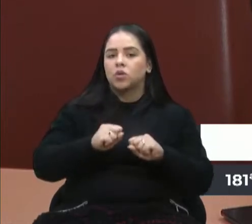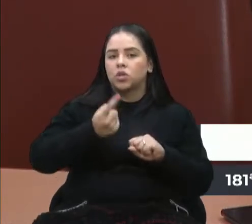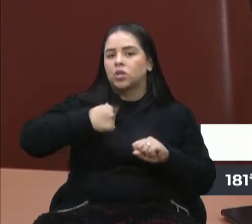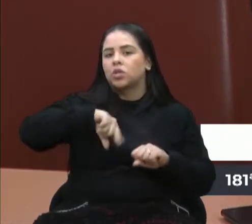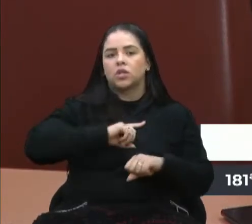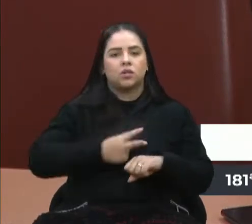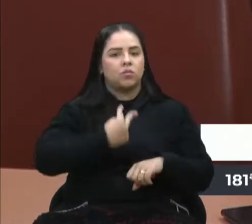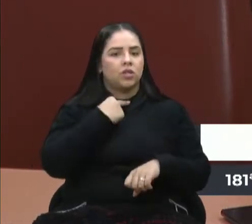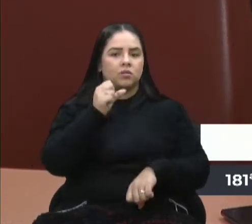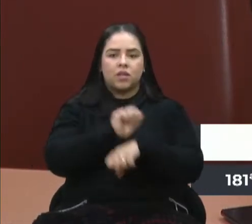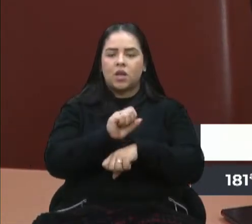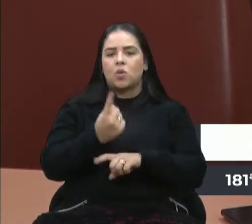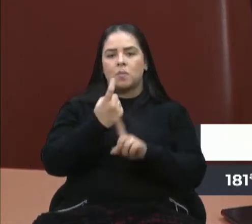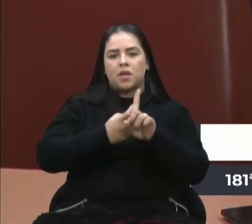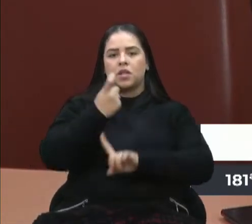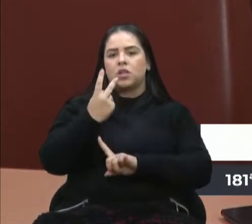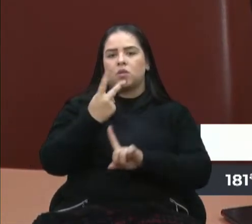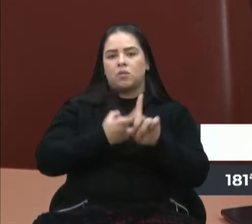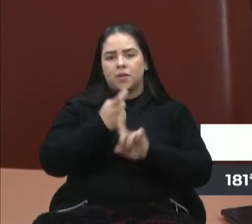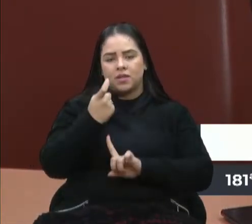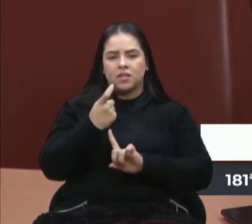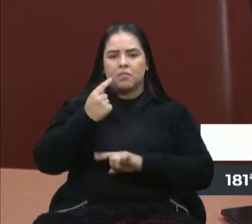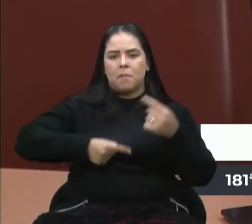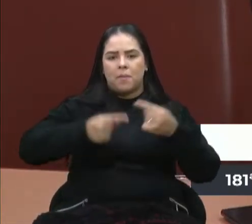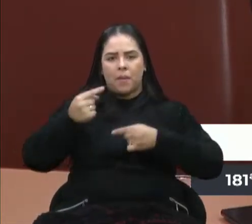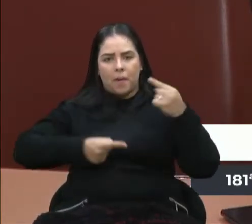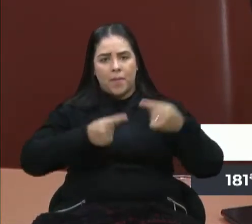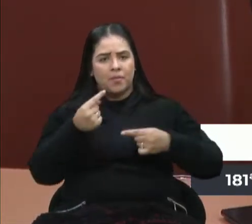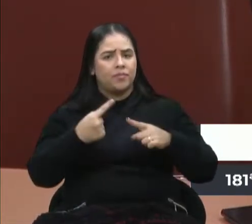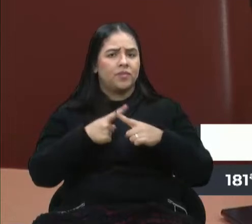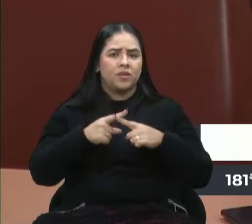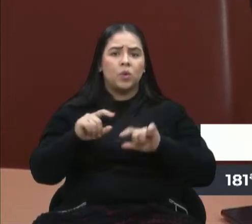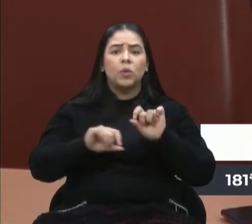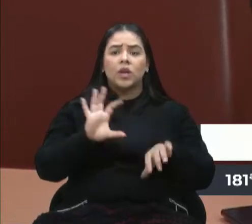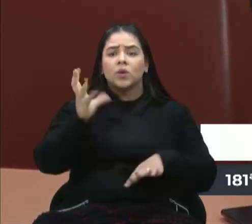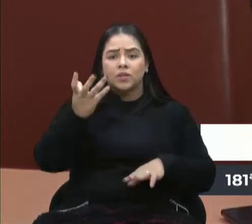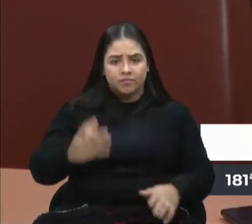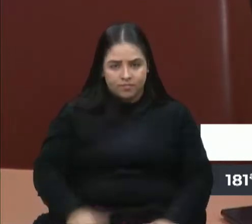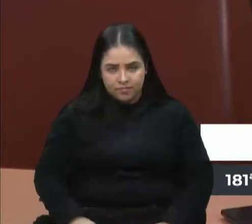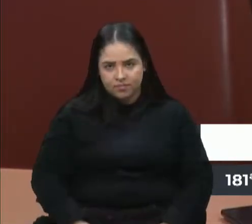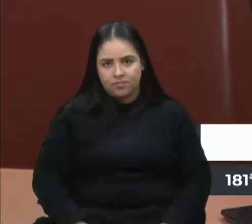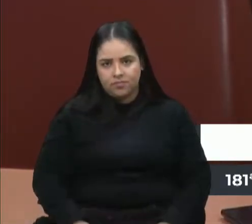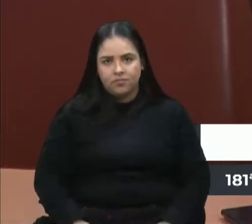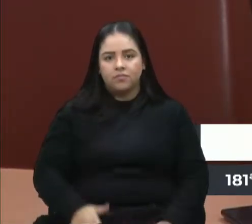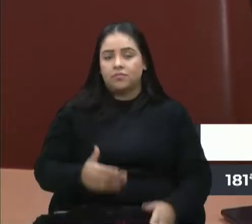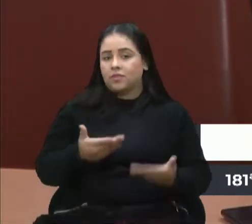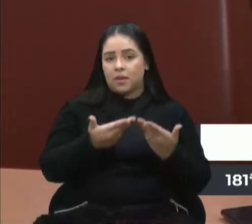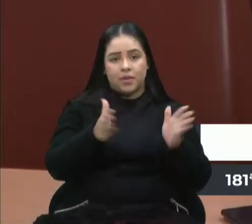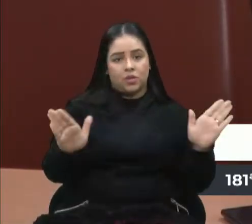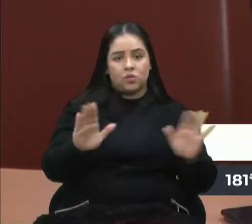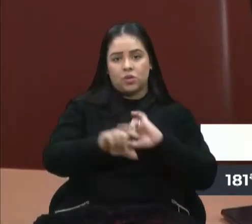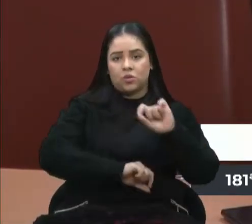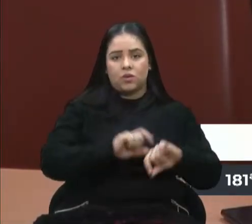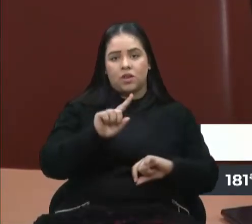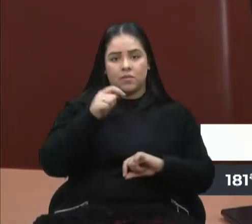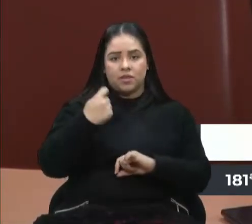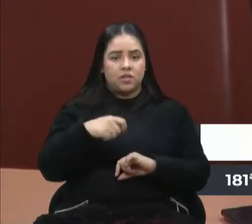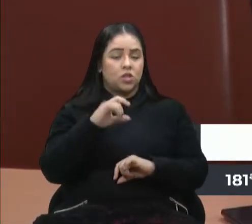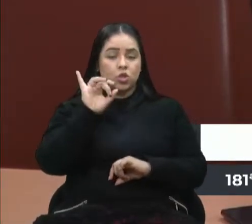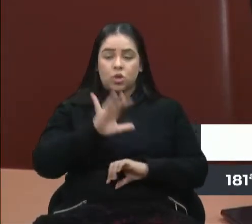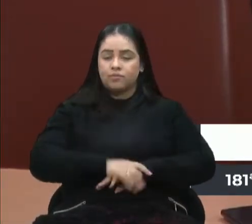1 mês, 2 meses em debate, diálogo, que vai levar o quê? Ia levar a abertura dos portões, que é o necessário. Somente